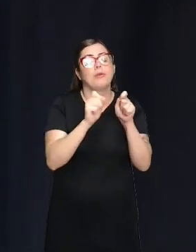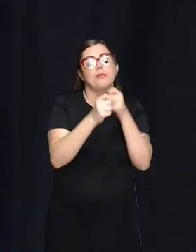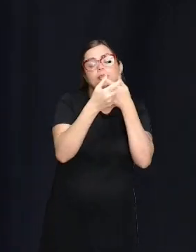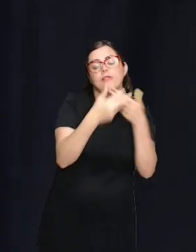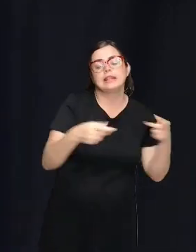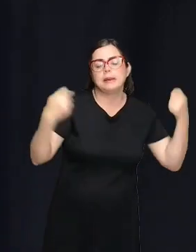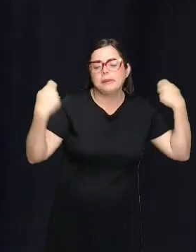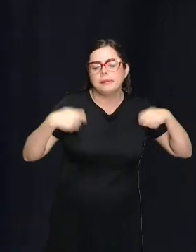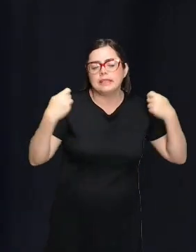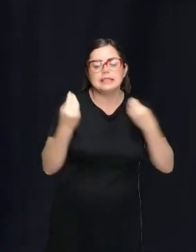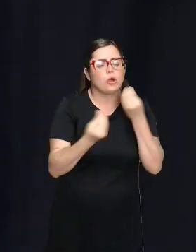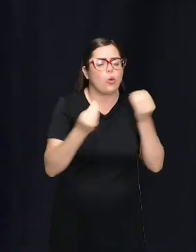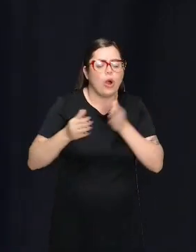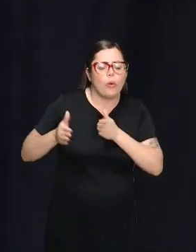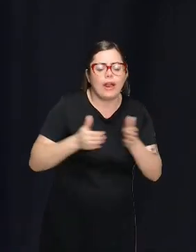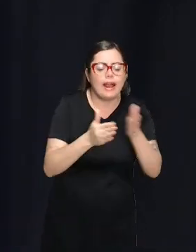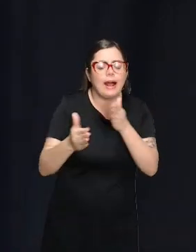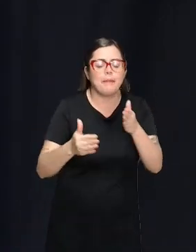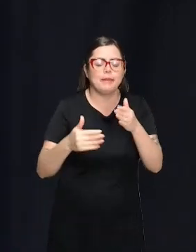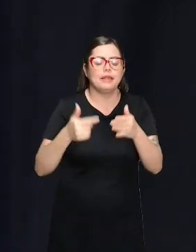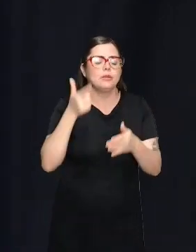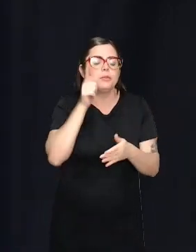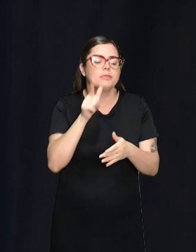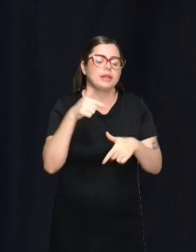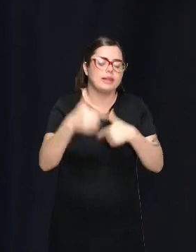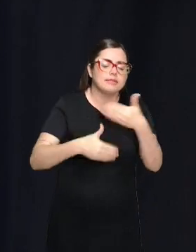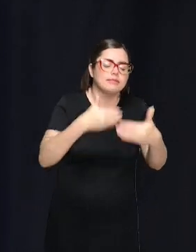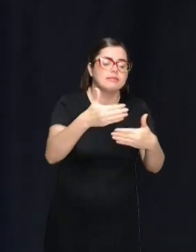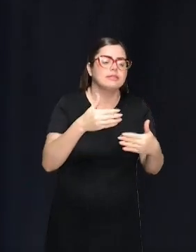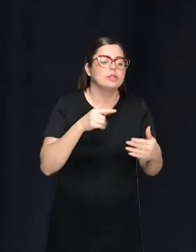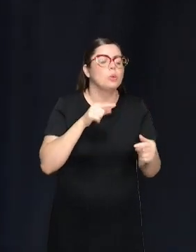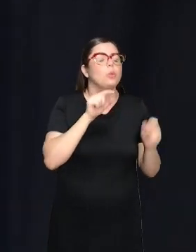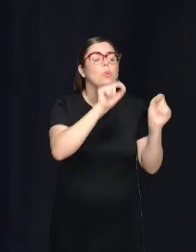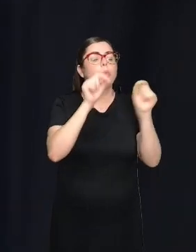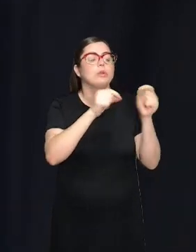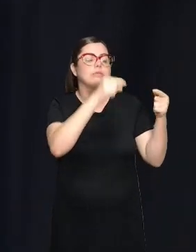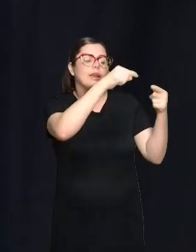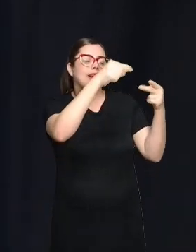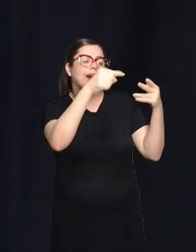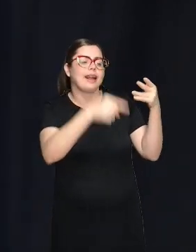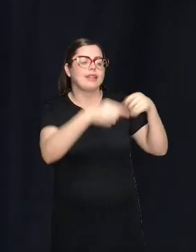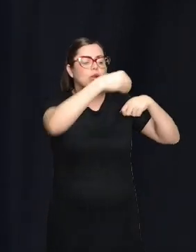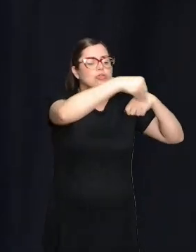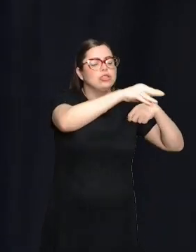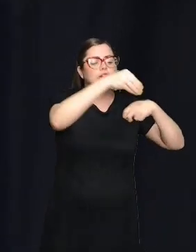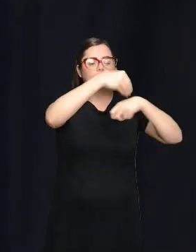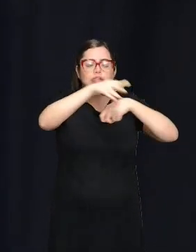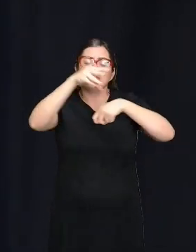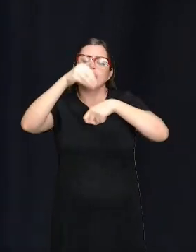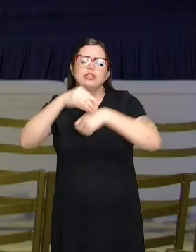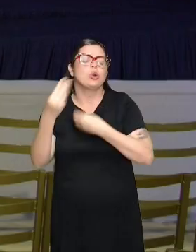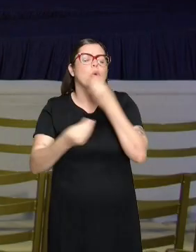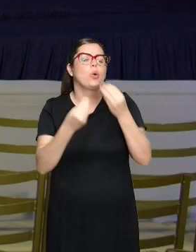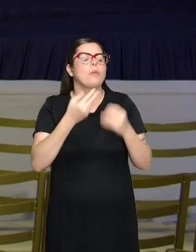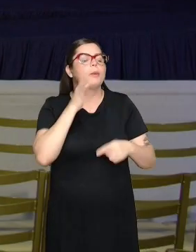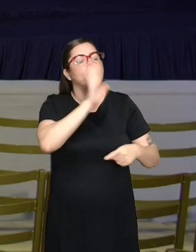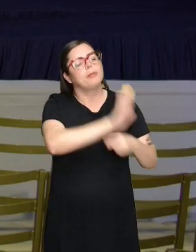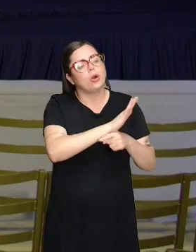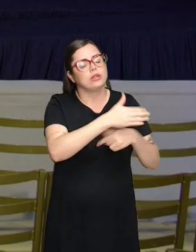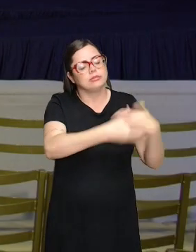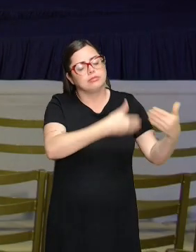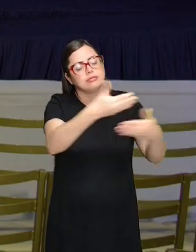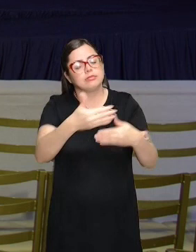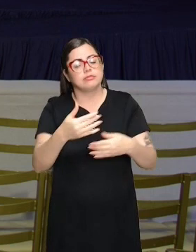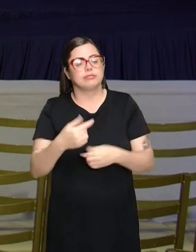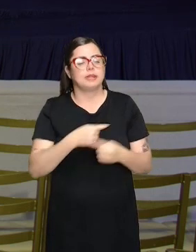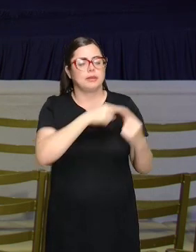sei qual que é o meu próximo passo, né, para onde ir. Então, eu queria que cada um desse uma dica aí do que pode ser feito. Vamos de lá para cá.